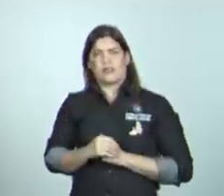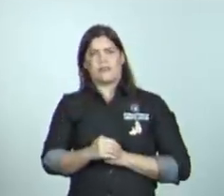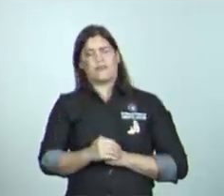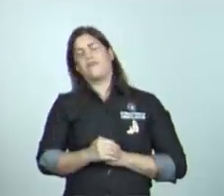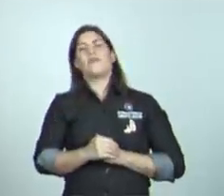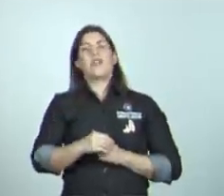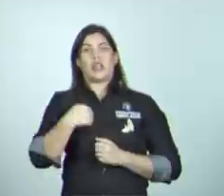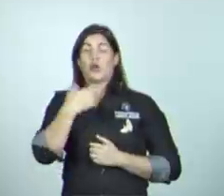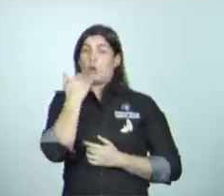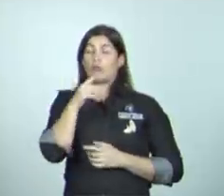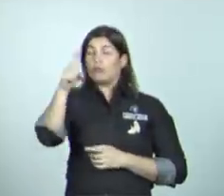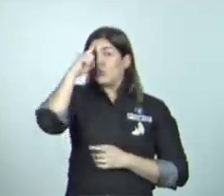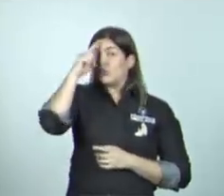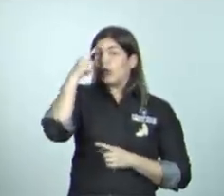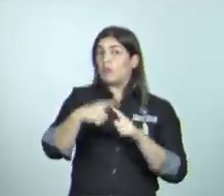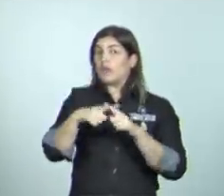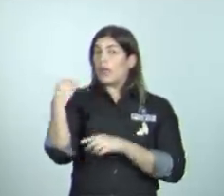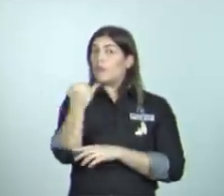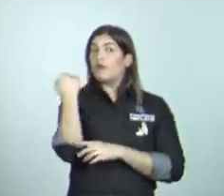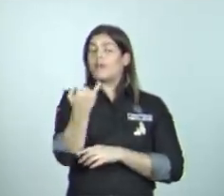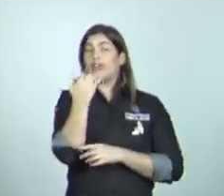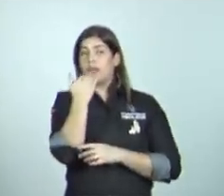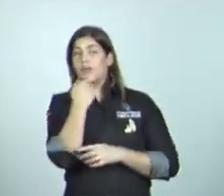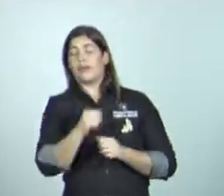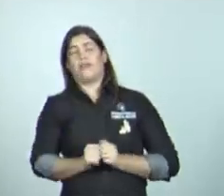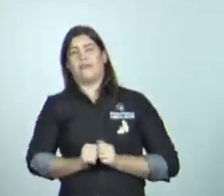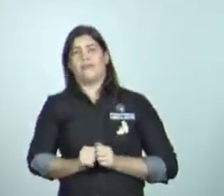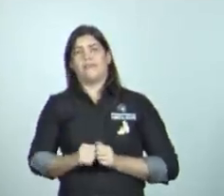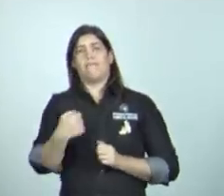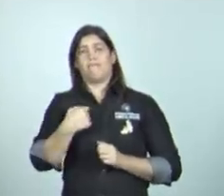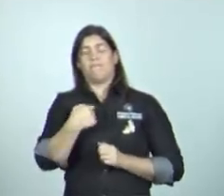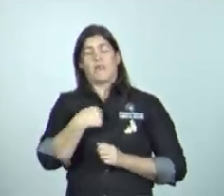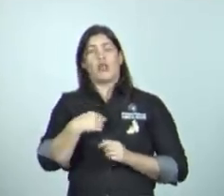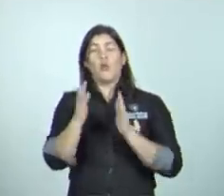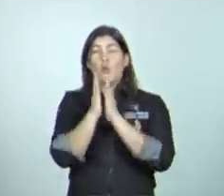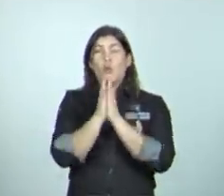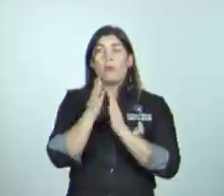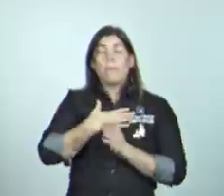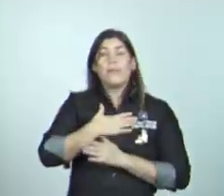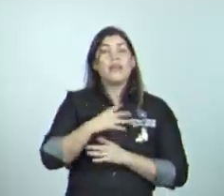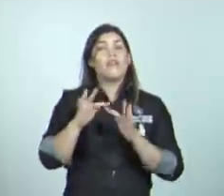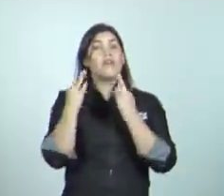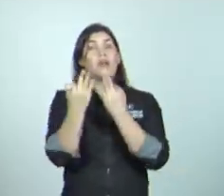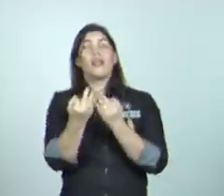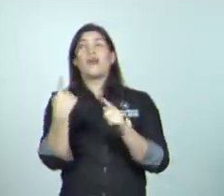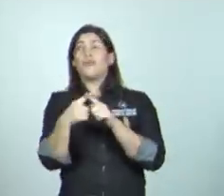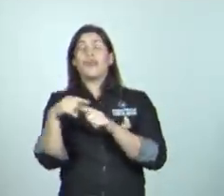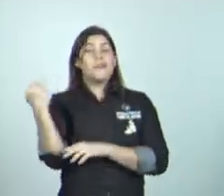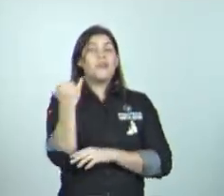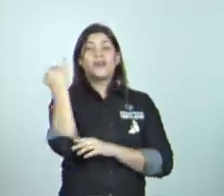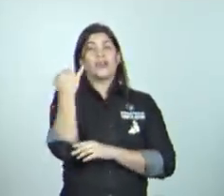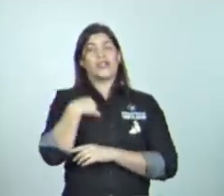por que que é importante vai alimentar eu tô olhando para minha família todo dia porque a minha família é importante para mim eu não estou visitando meu pai e minha mãe